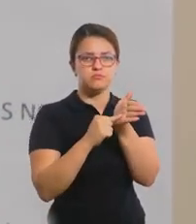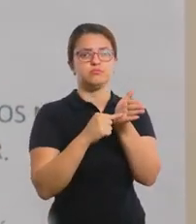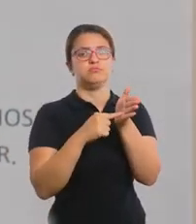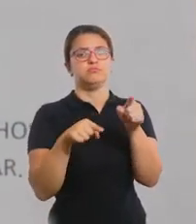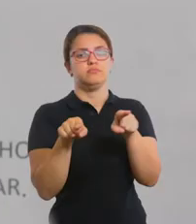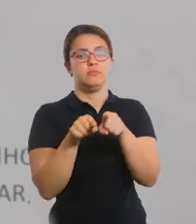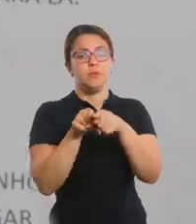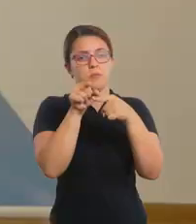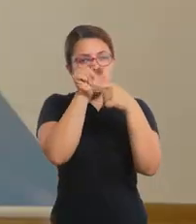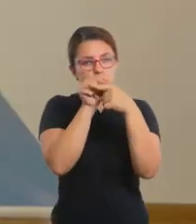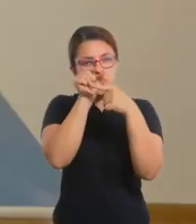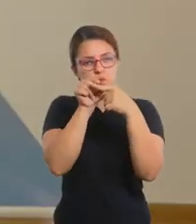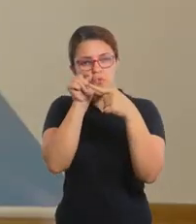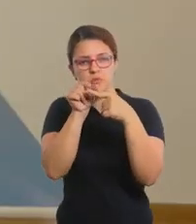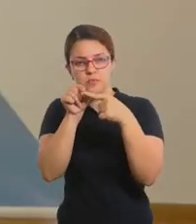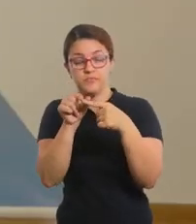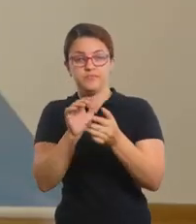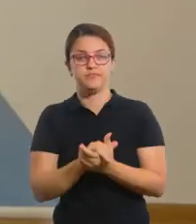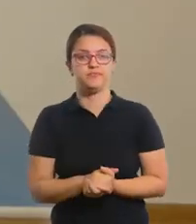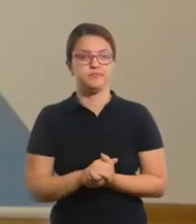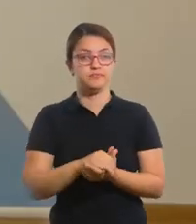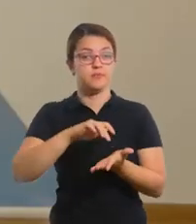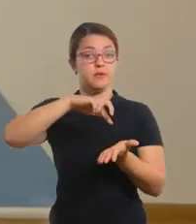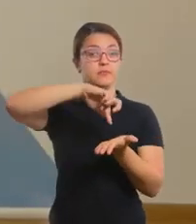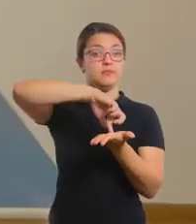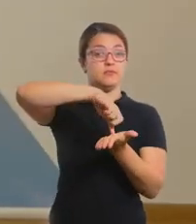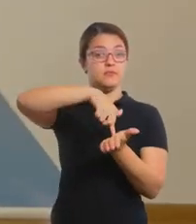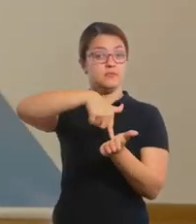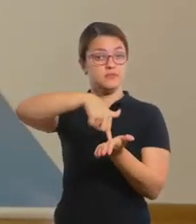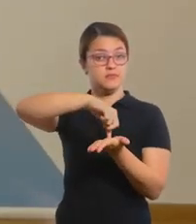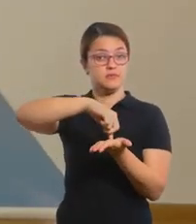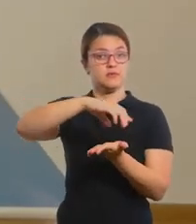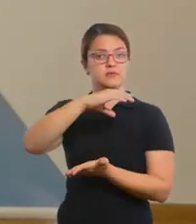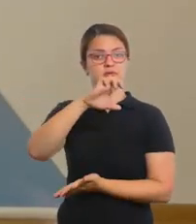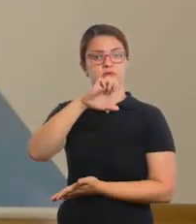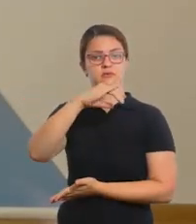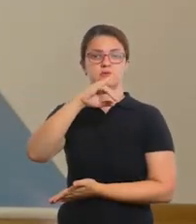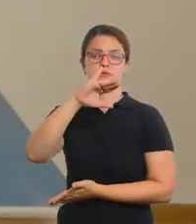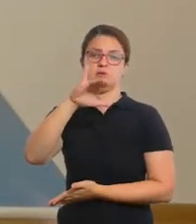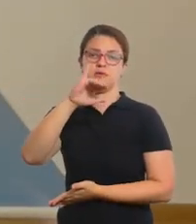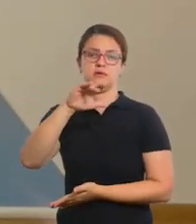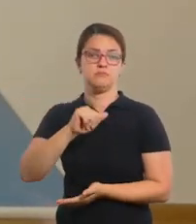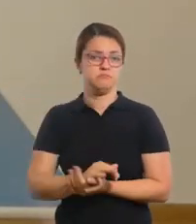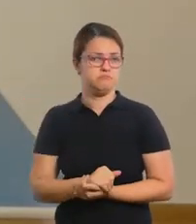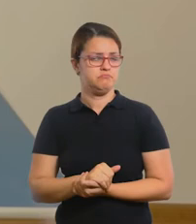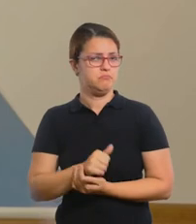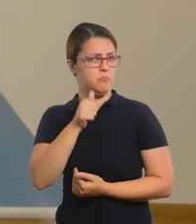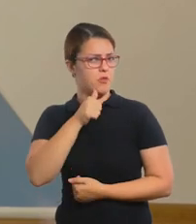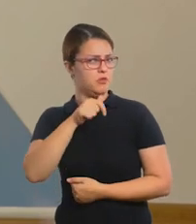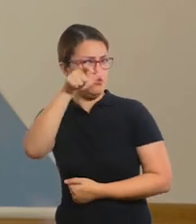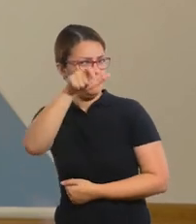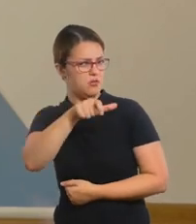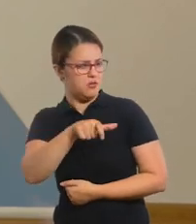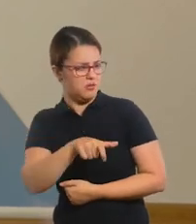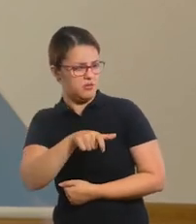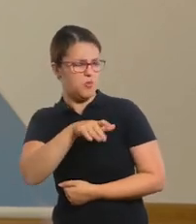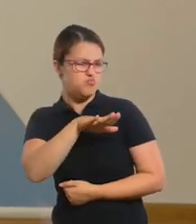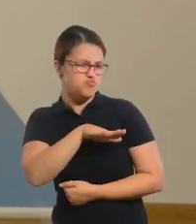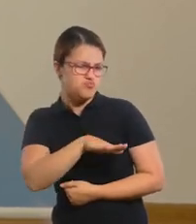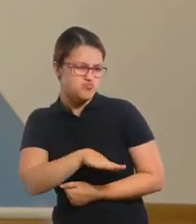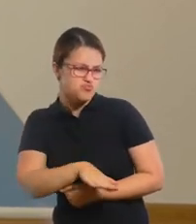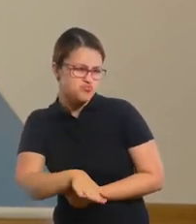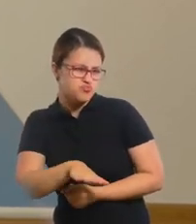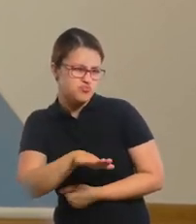letras, as sílabas, tá? Então vamos lá? A bailarina Cecília Meirelles. Esta